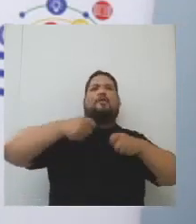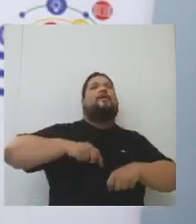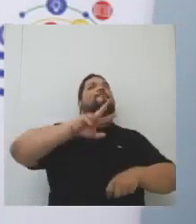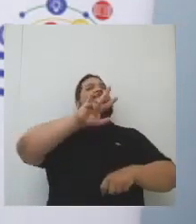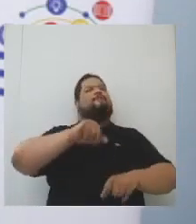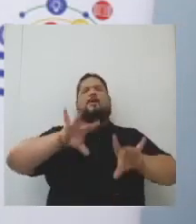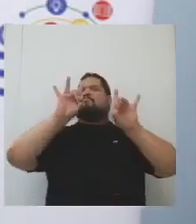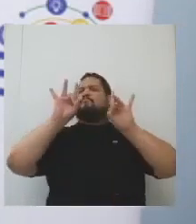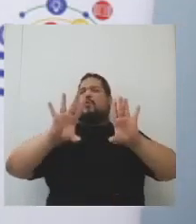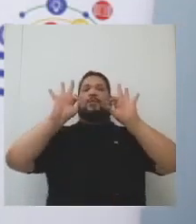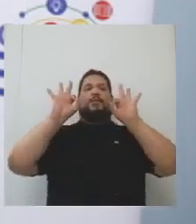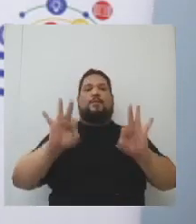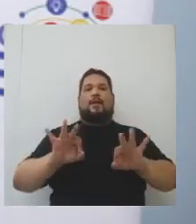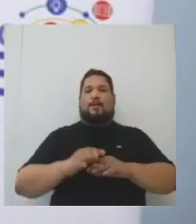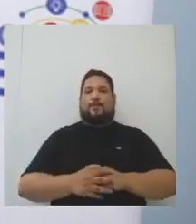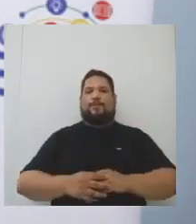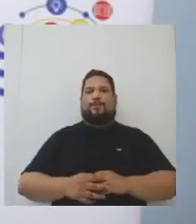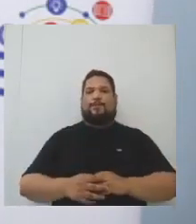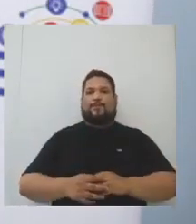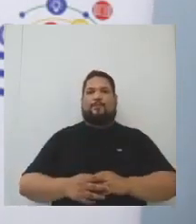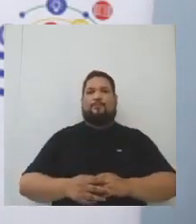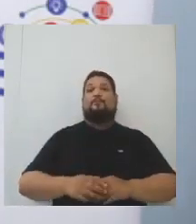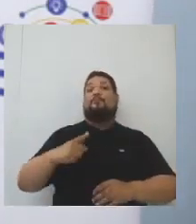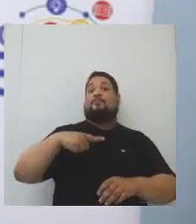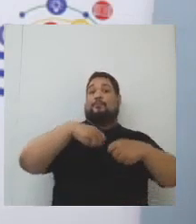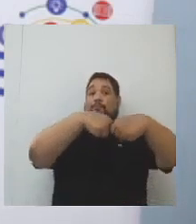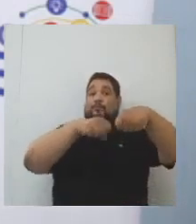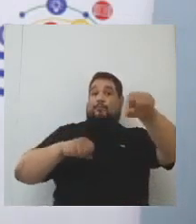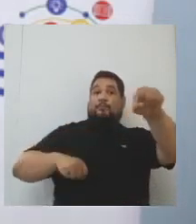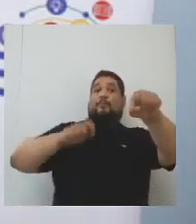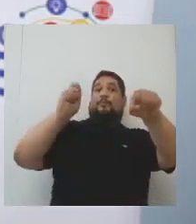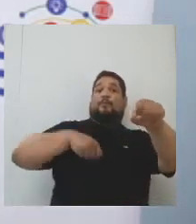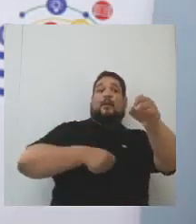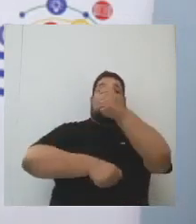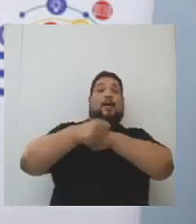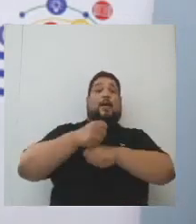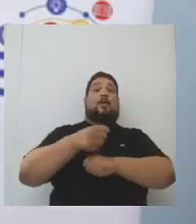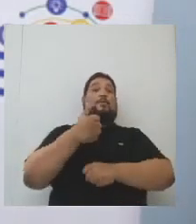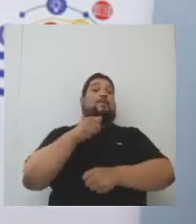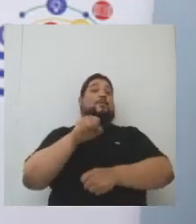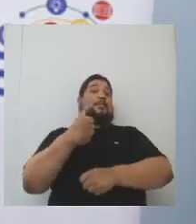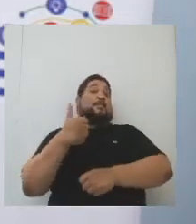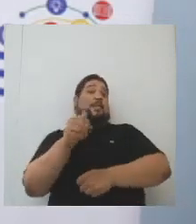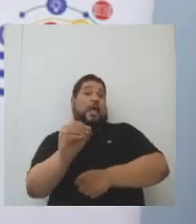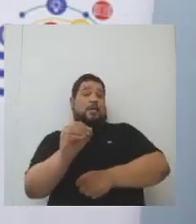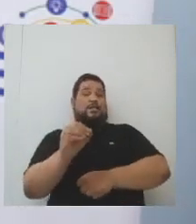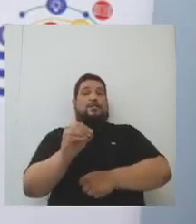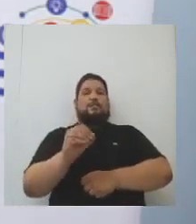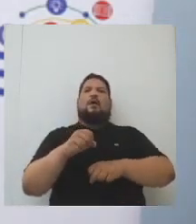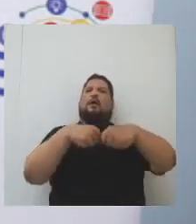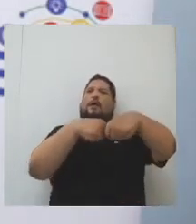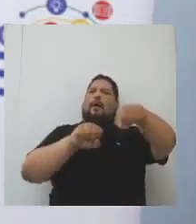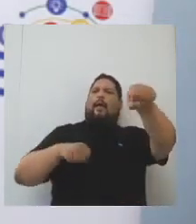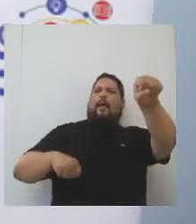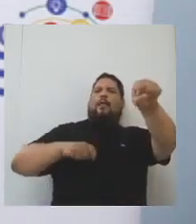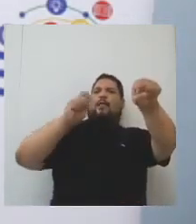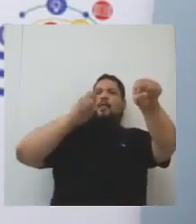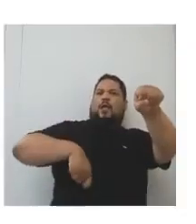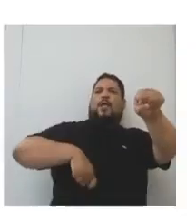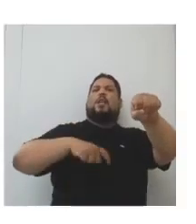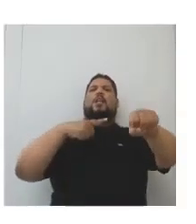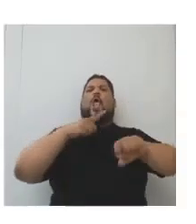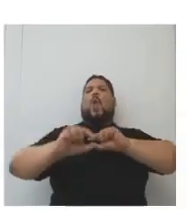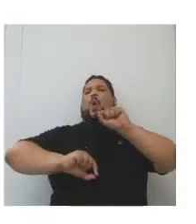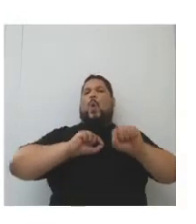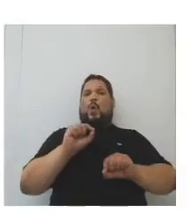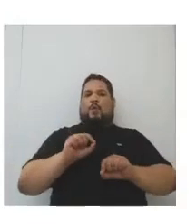se beneficiar. E aí nós vamos ter os chamados tratados de 1810. Né? Entre esses tratados, né, vamos ter o